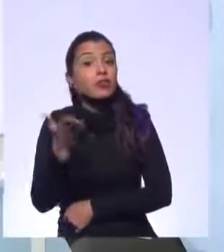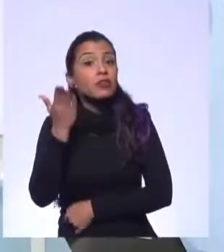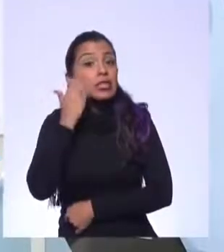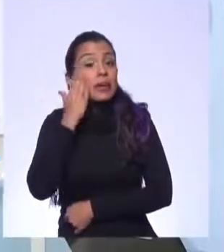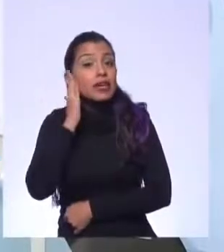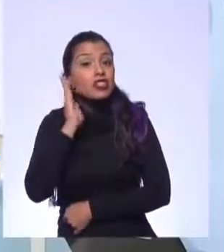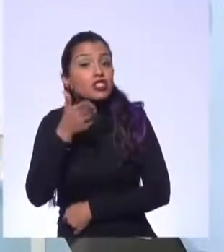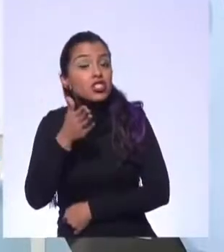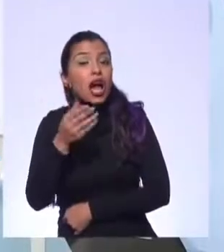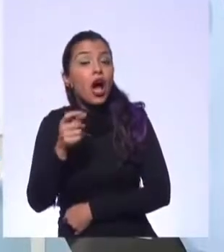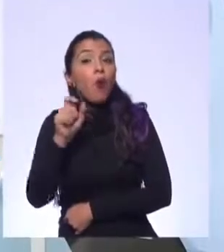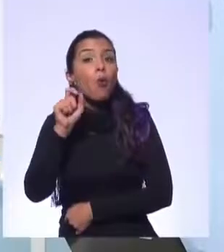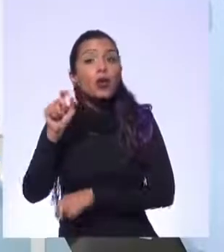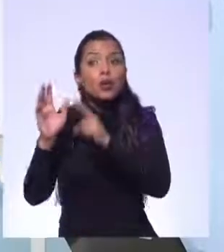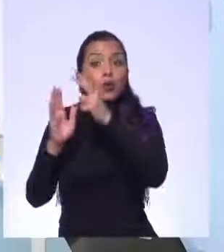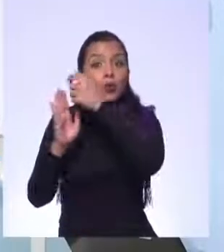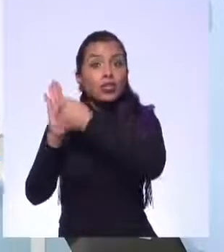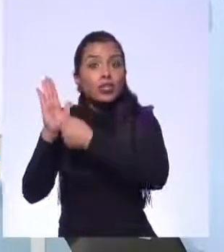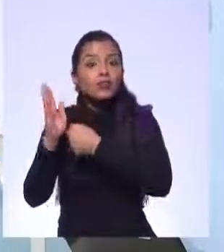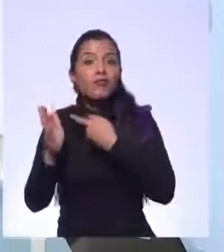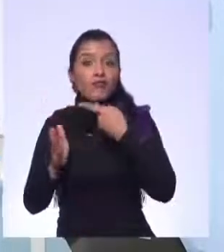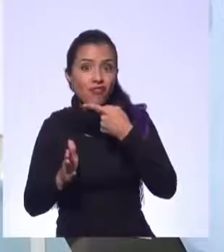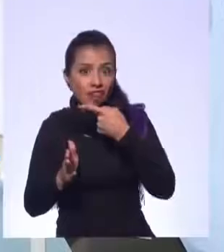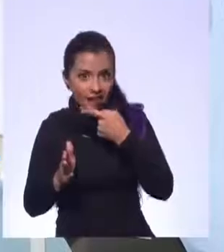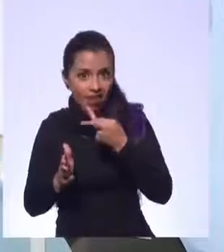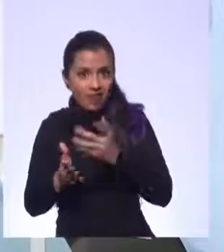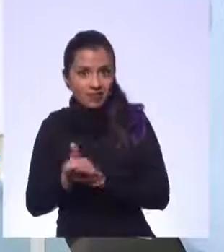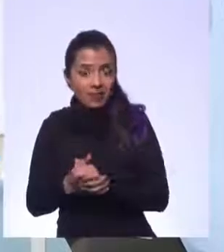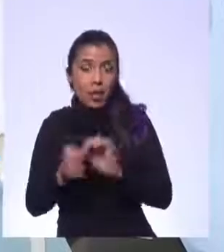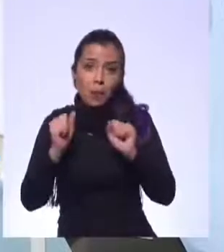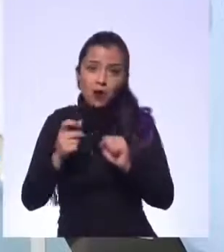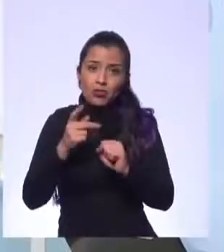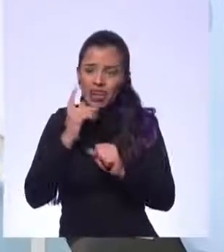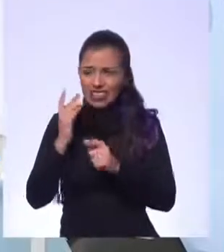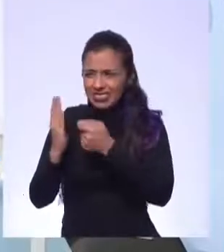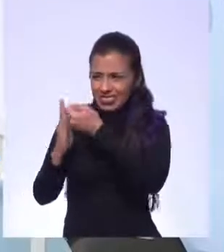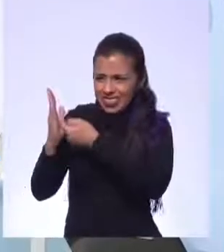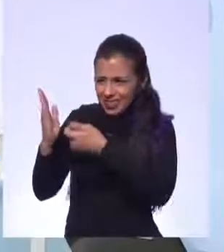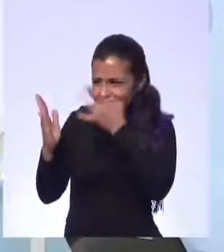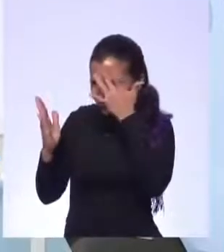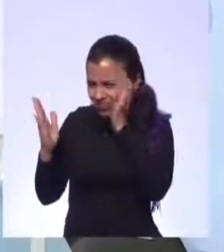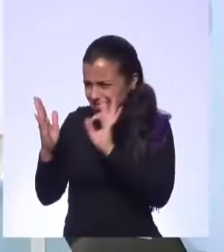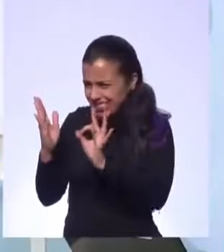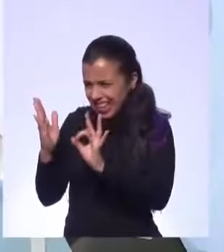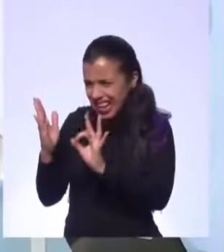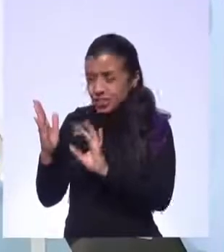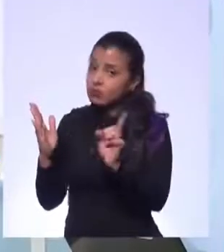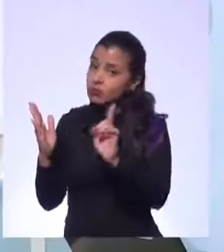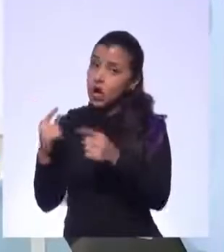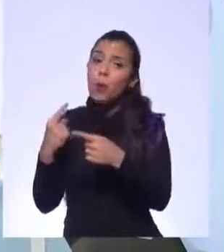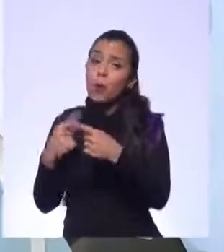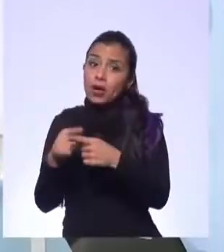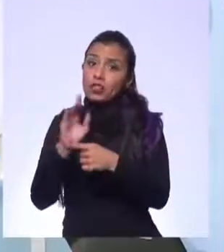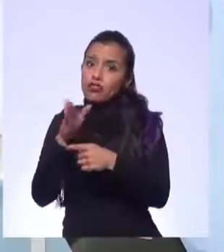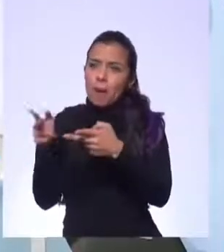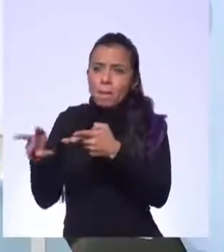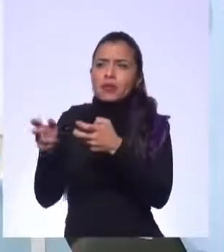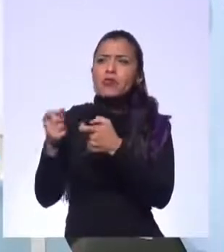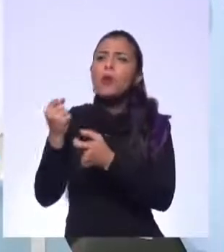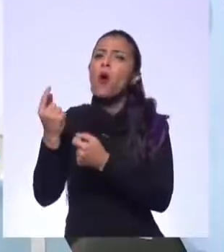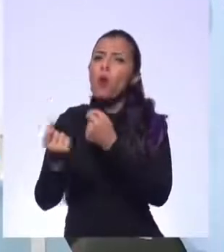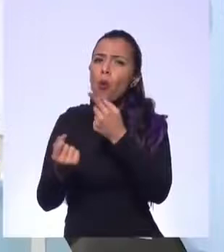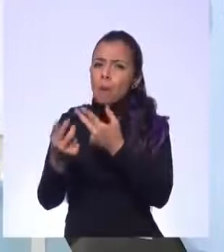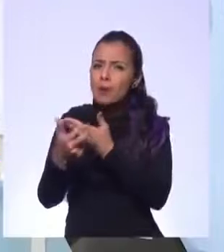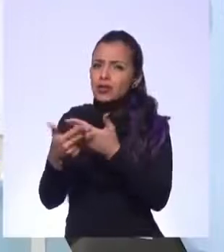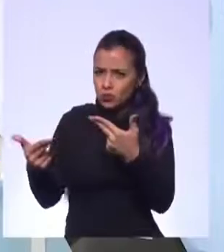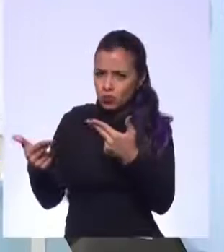climática afeta o planeta. Eu posso dizer que eu não sei nada do texto? Eu já sei qual é o assunto do texto. Quando